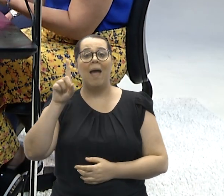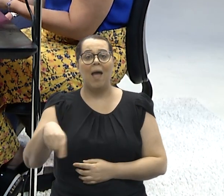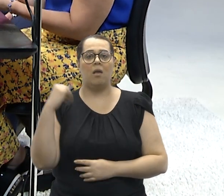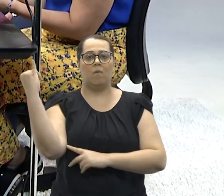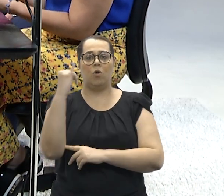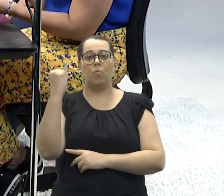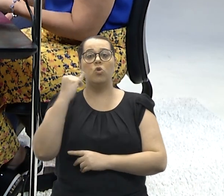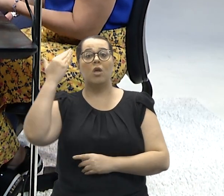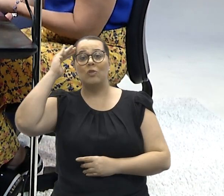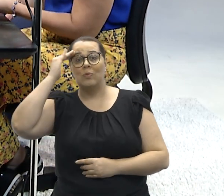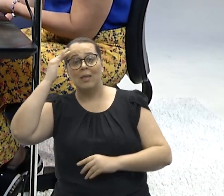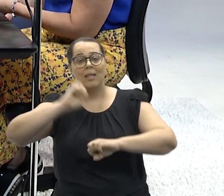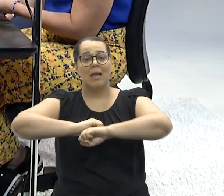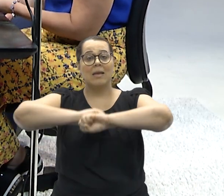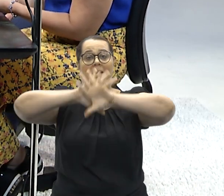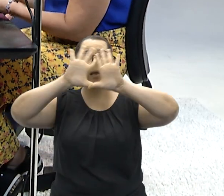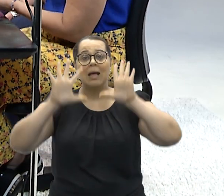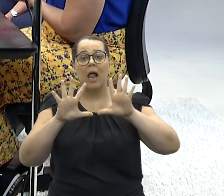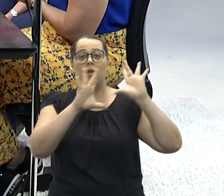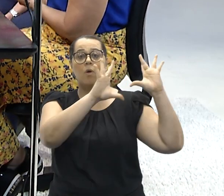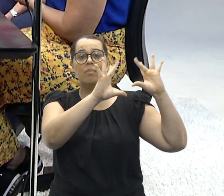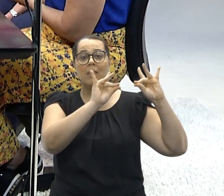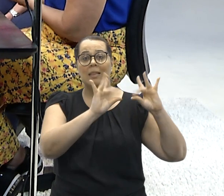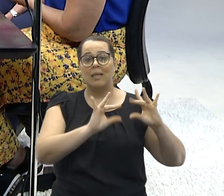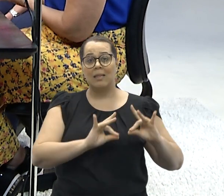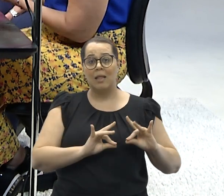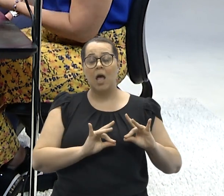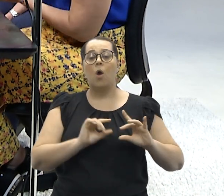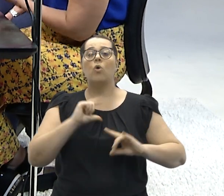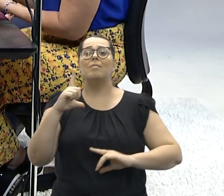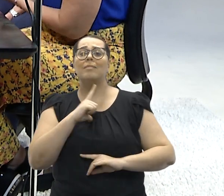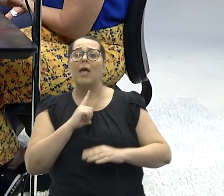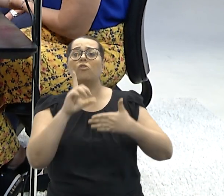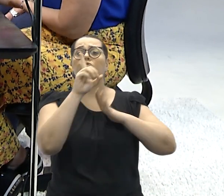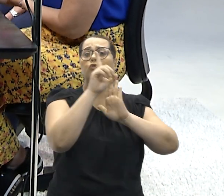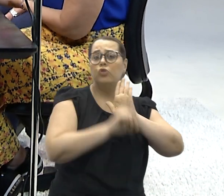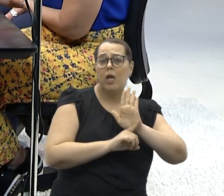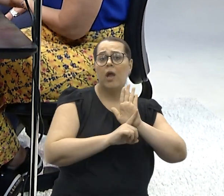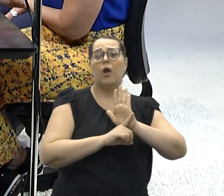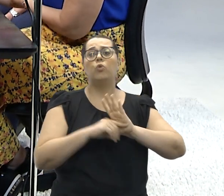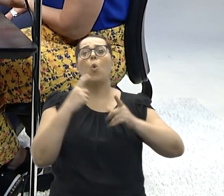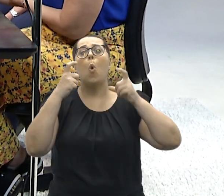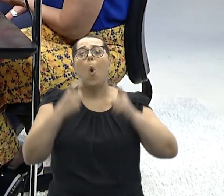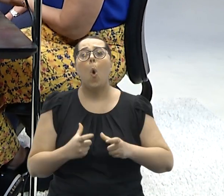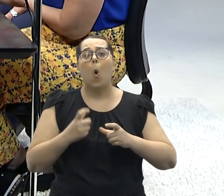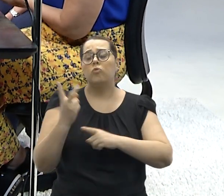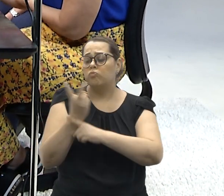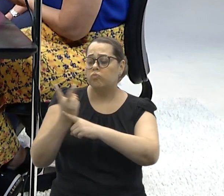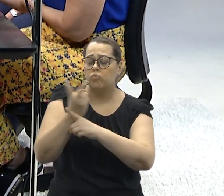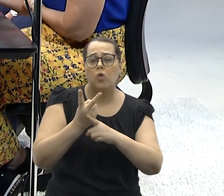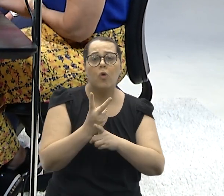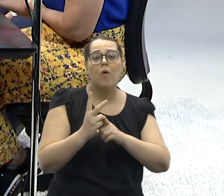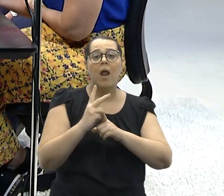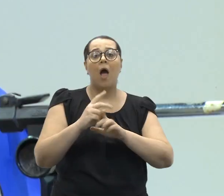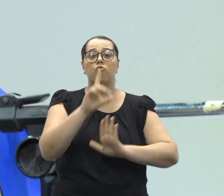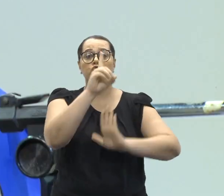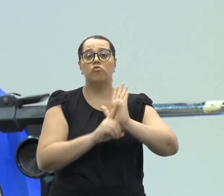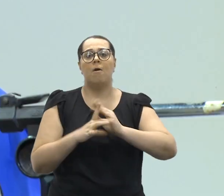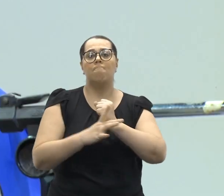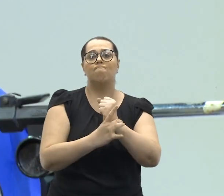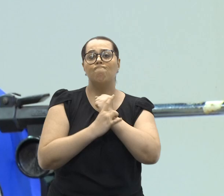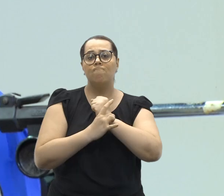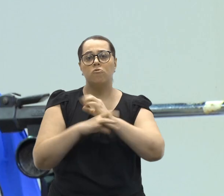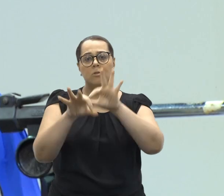o esclarecimento que ela tem esse direito e que ela pode, aonde ela pode procurar ter esse direito